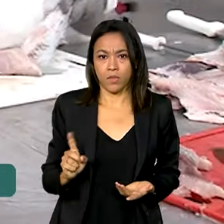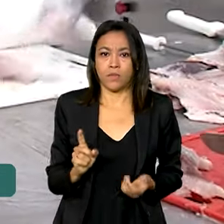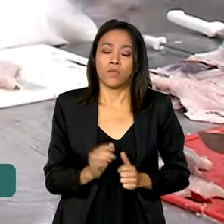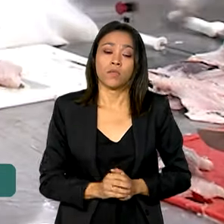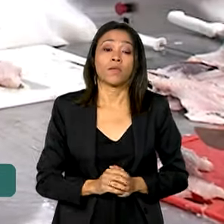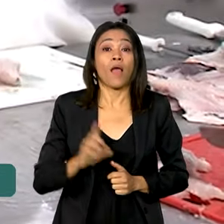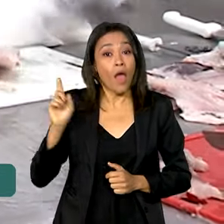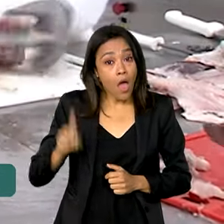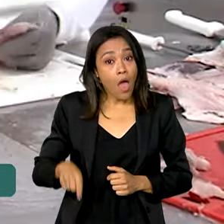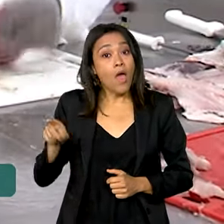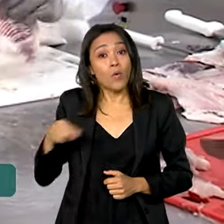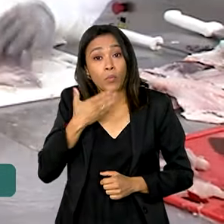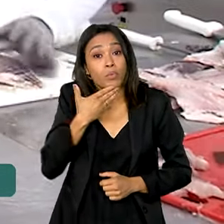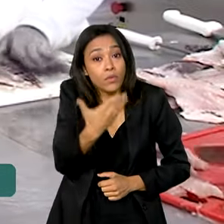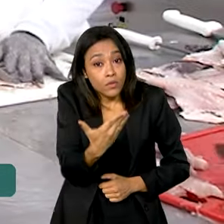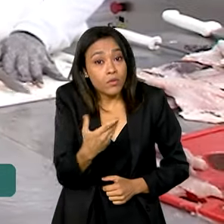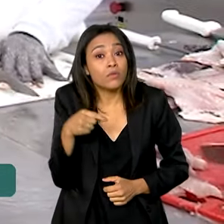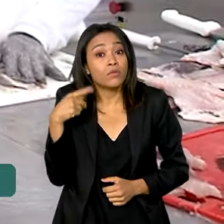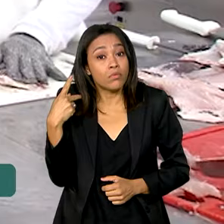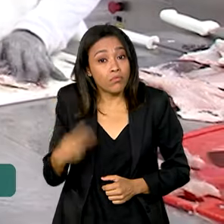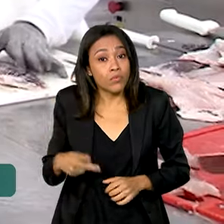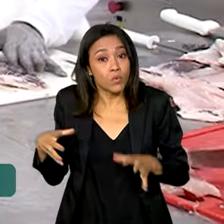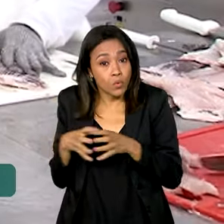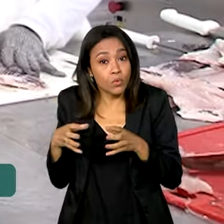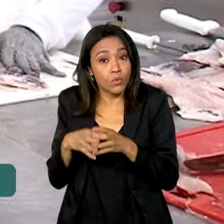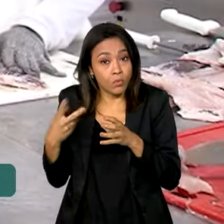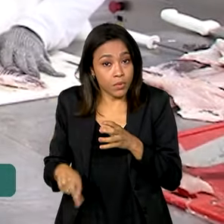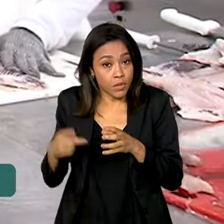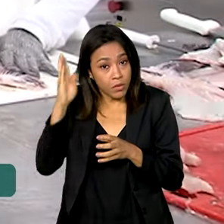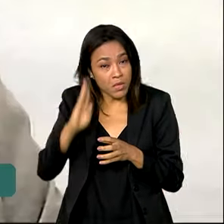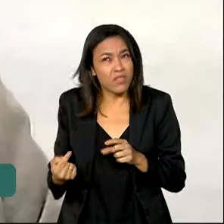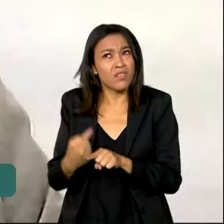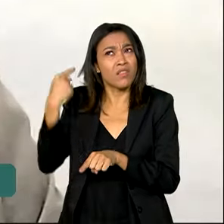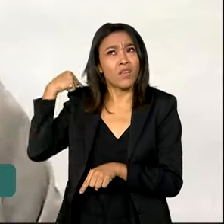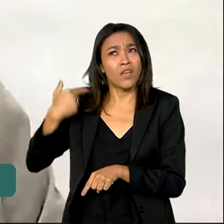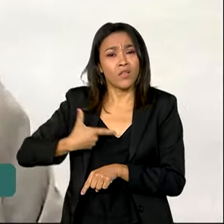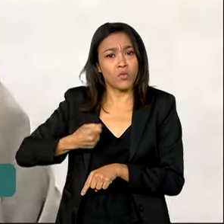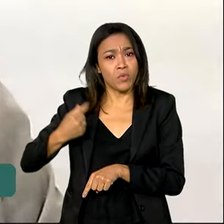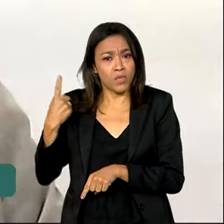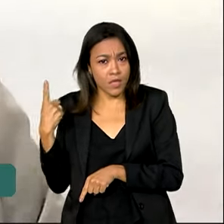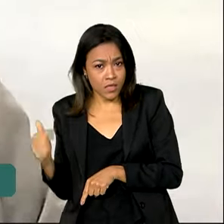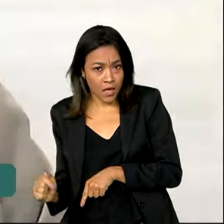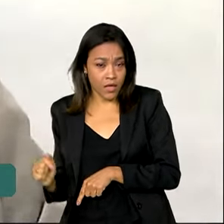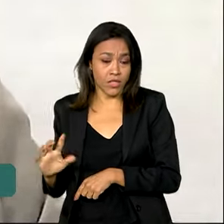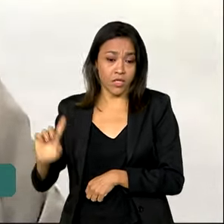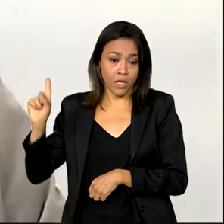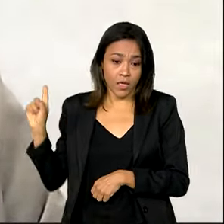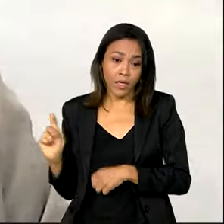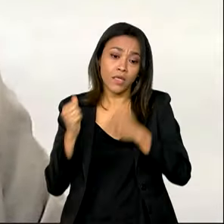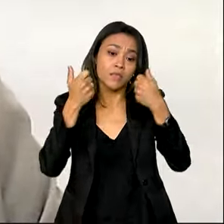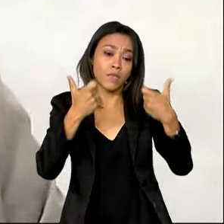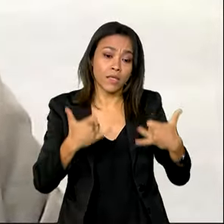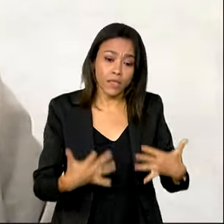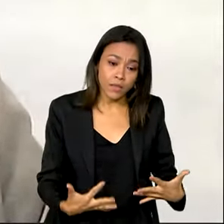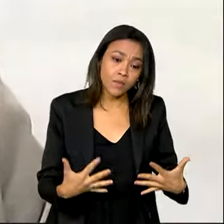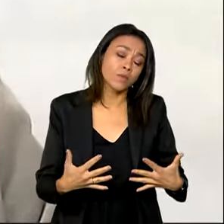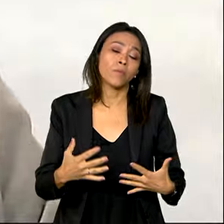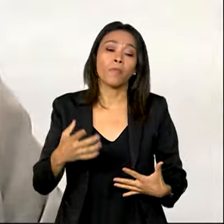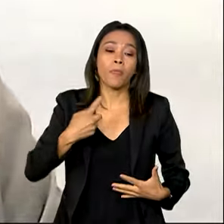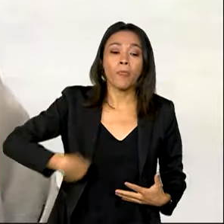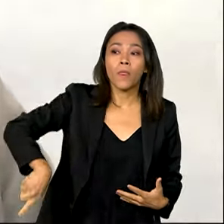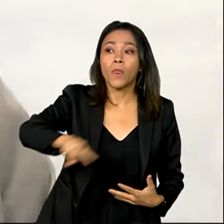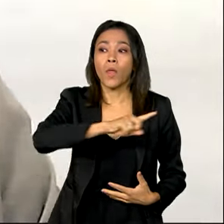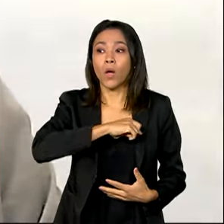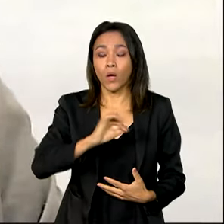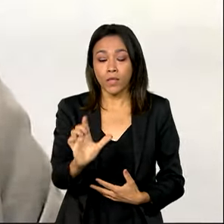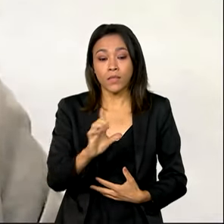uma reivindicação da cadeia da tilápia desde 2017. Fora os bagres, né, são os catfishes, nós temos